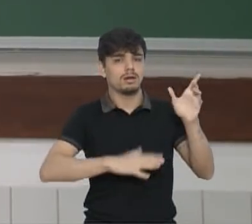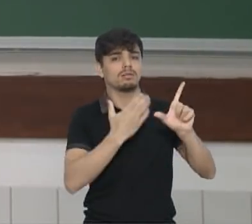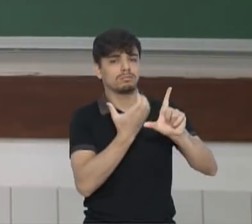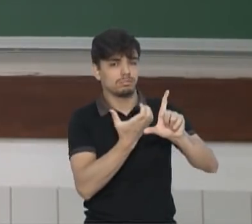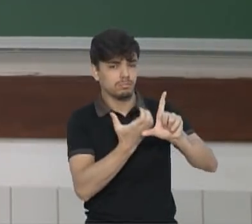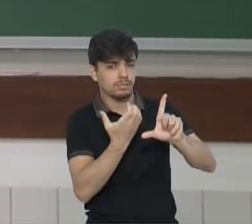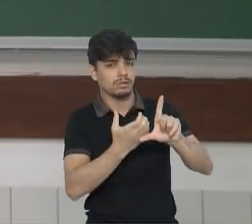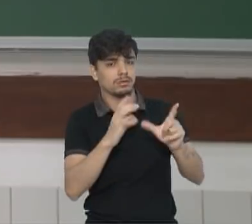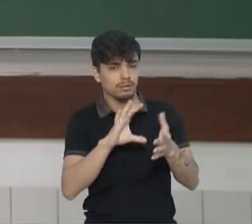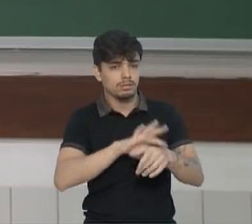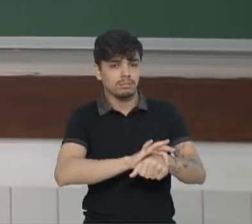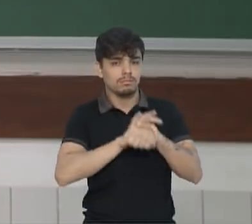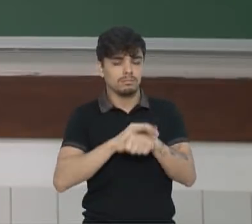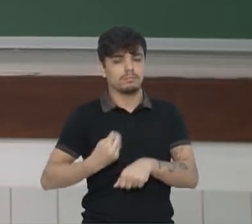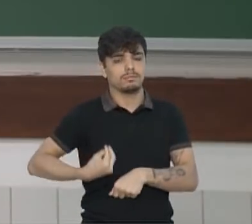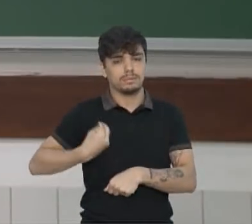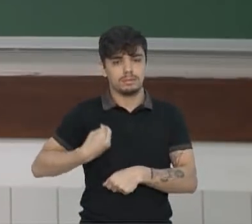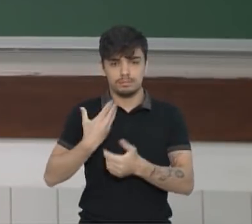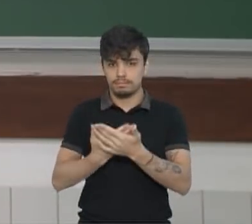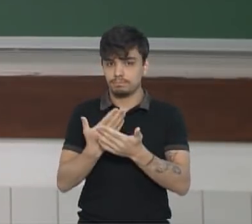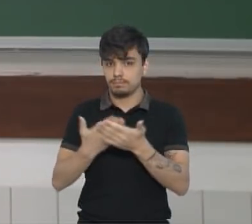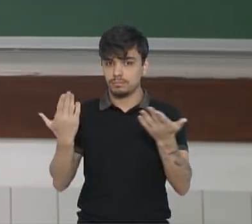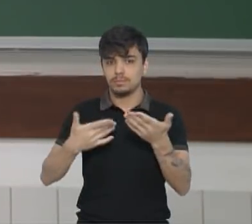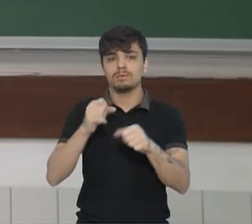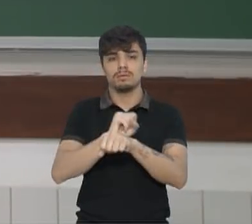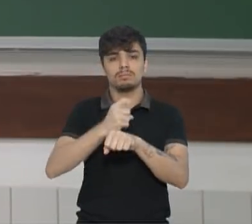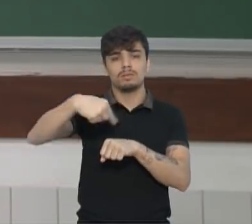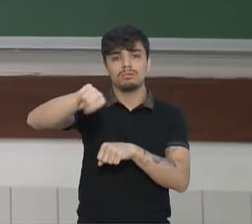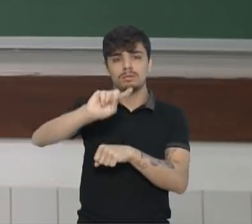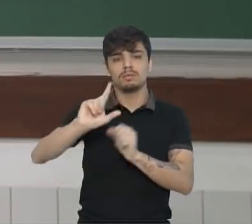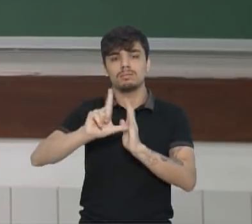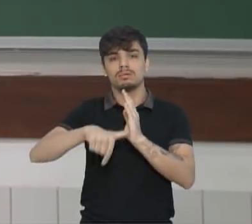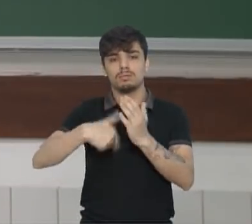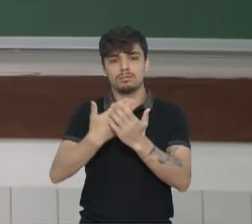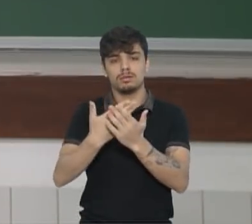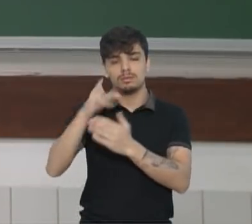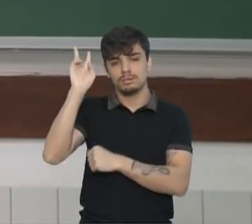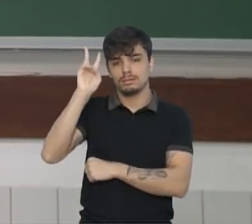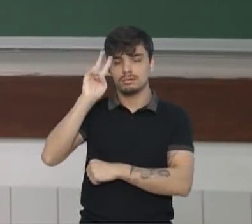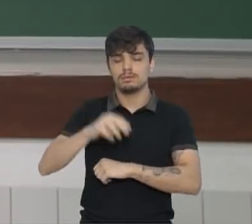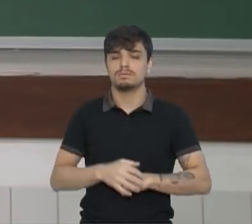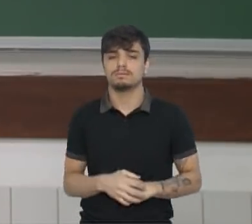confirmar a presença na aula de hoje, né? Aguardo vocês para a nossa próxima aula de História.